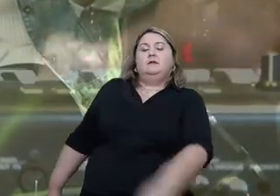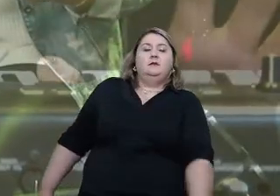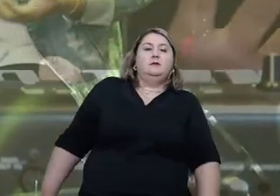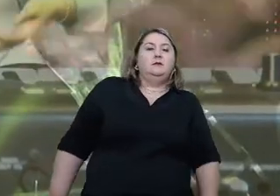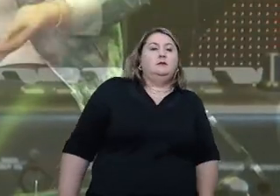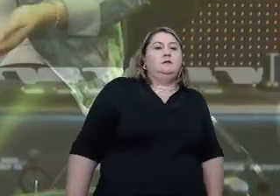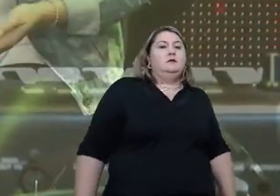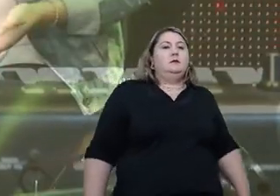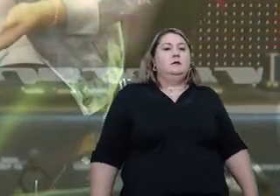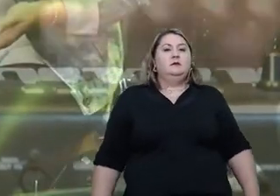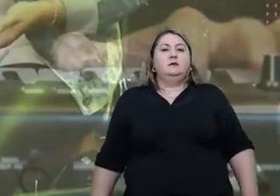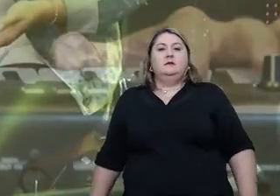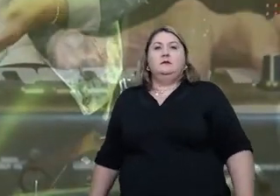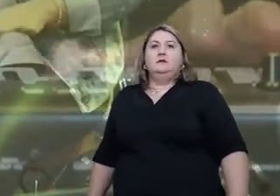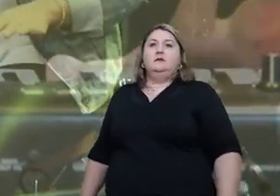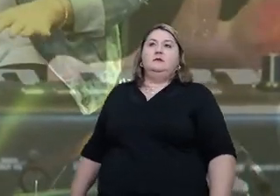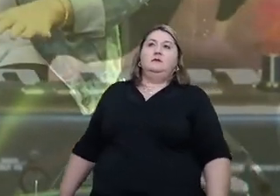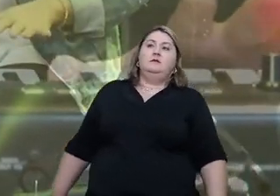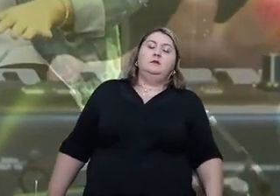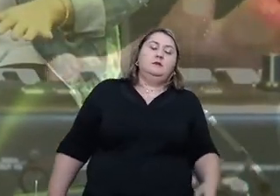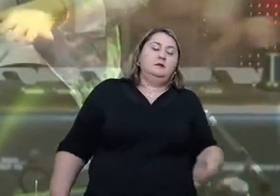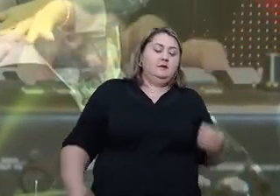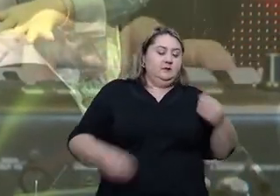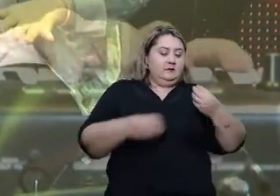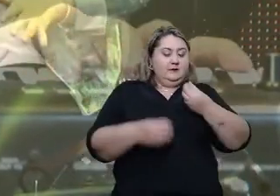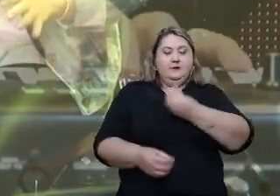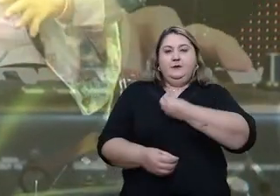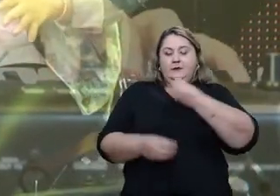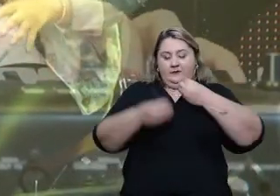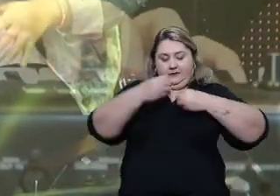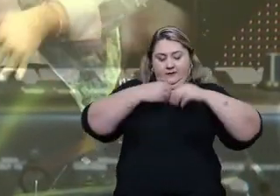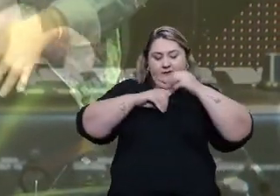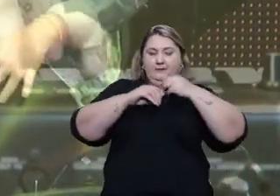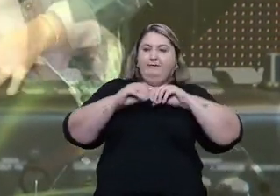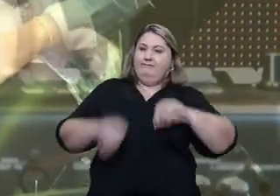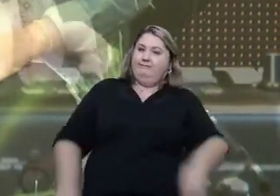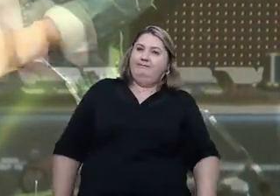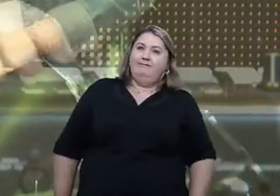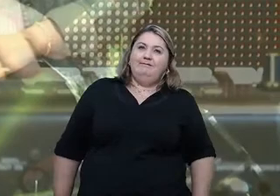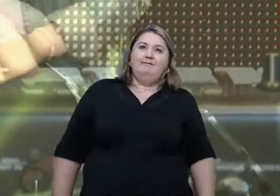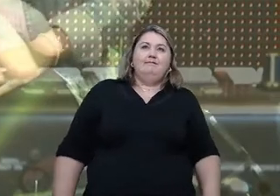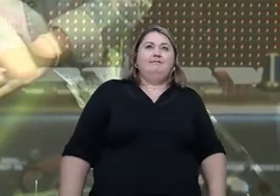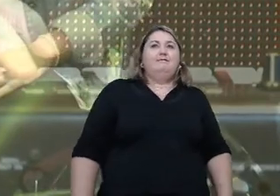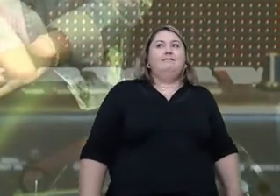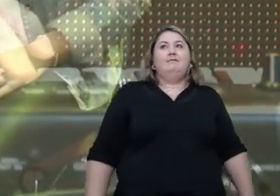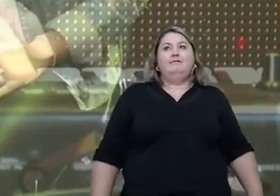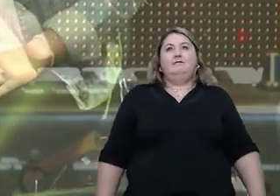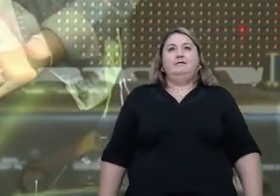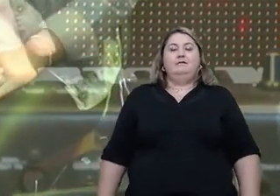do amor para o meu coração.